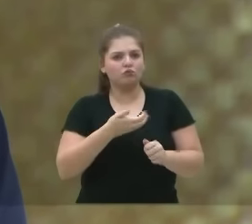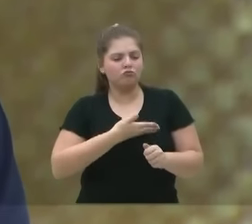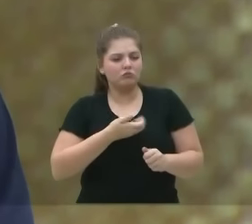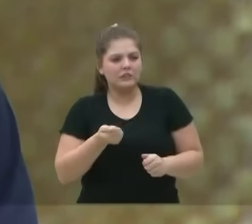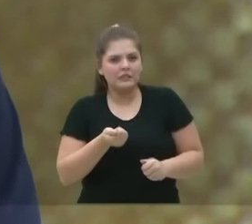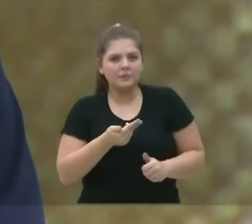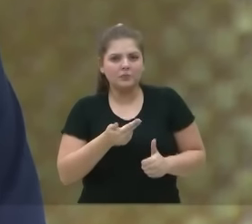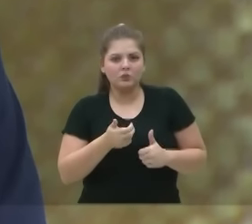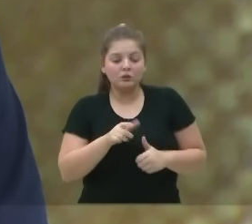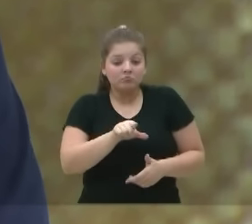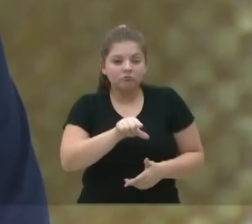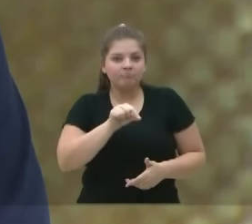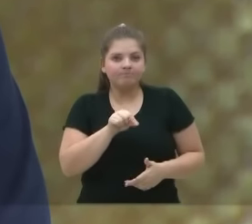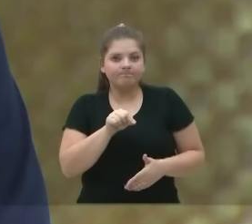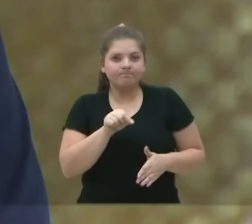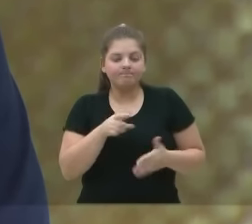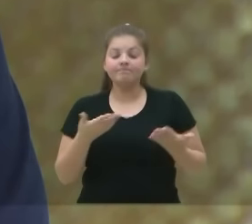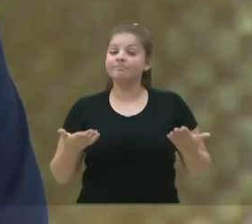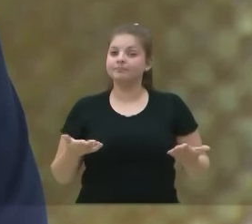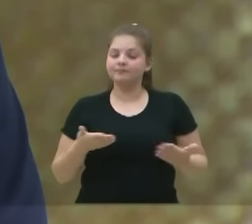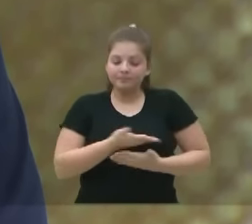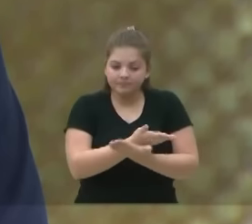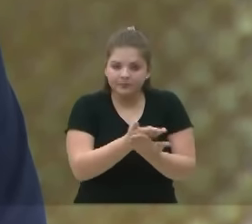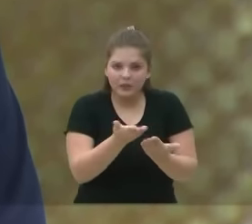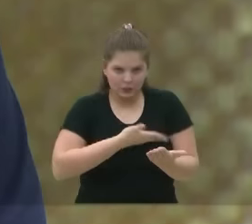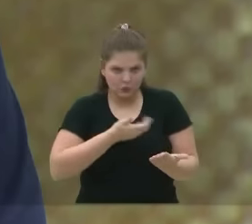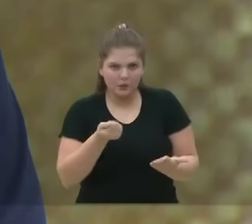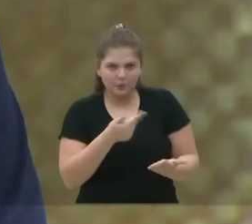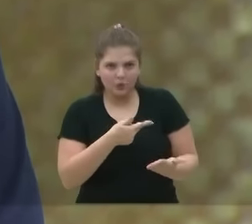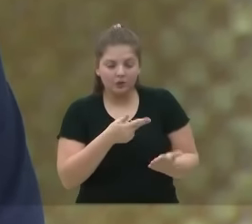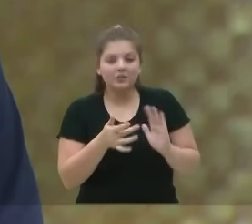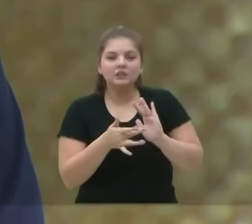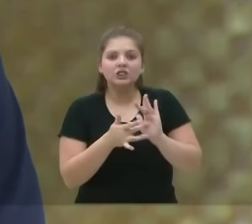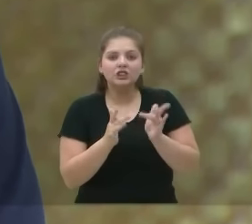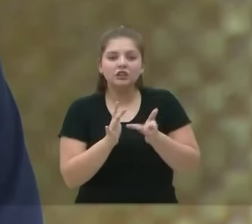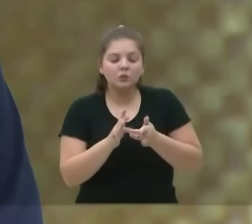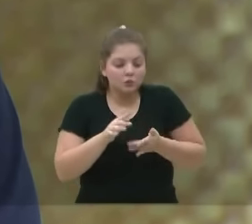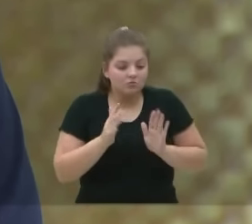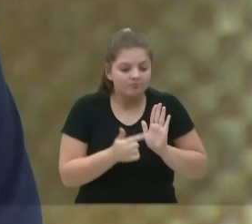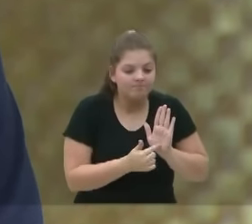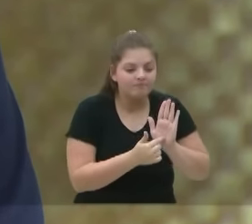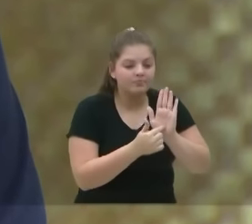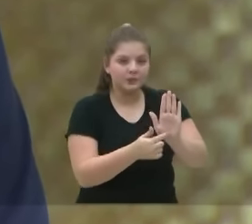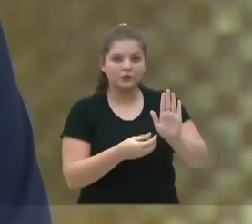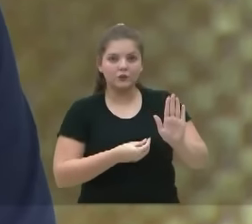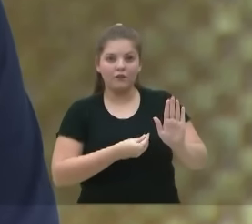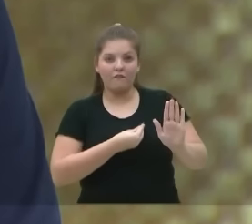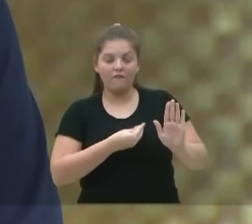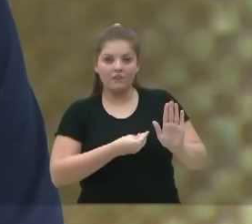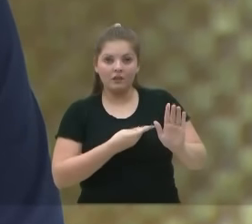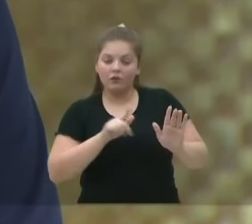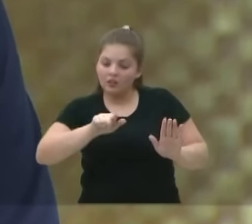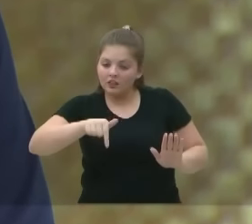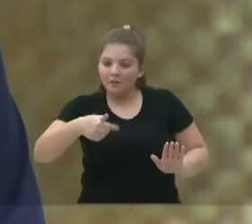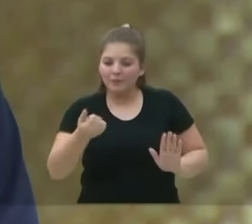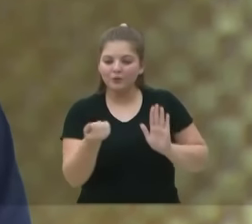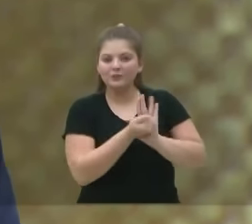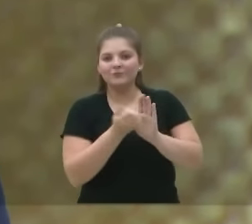escolhido. Foi a eles que Jesus se mostrou vivo, depois da sua paixão,